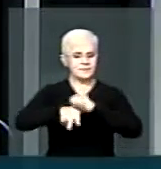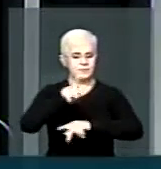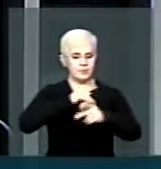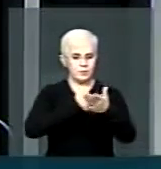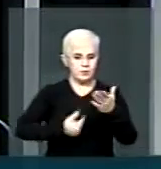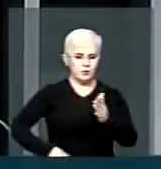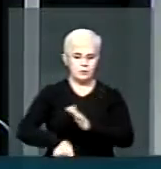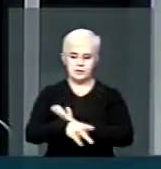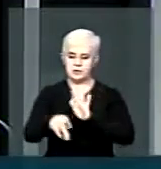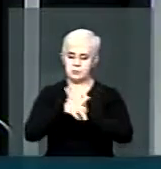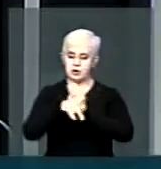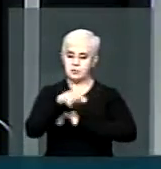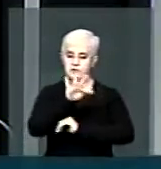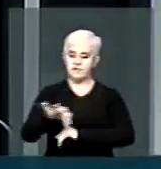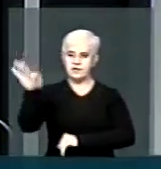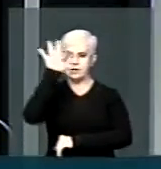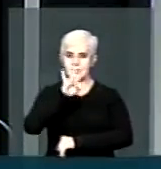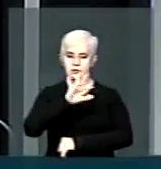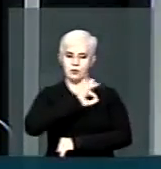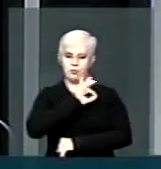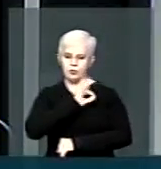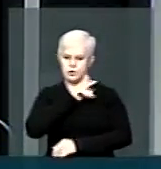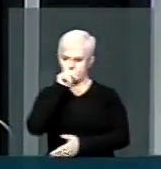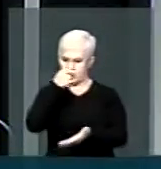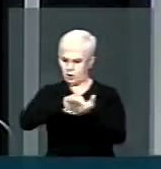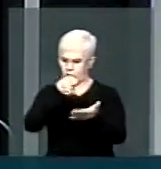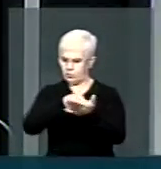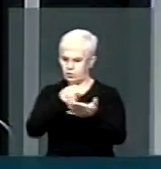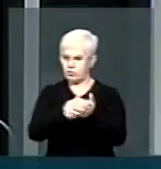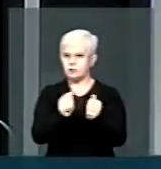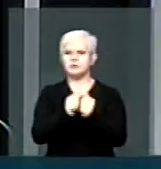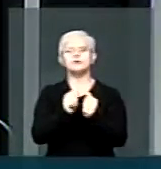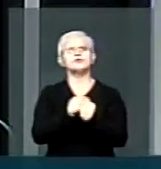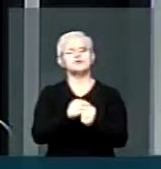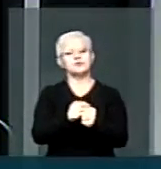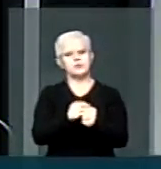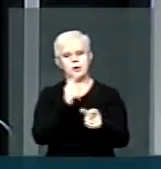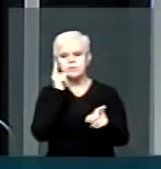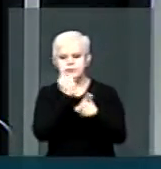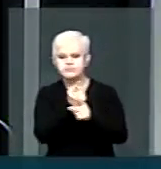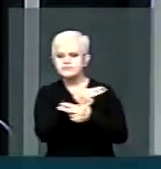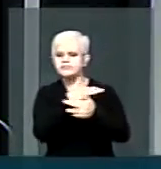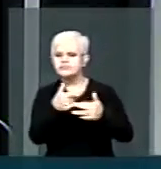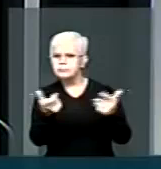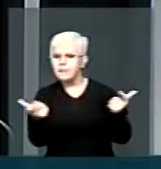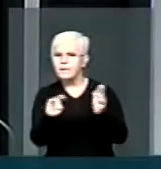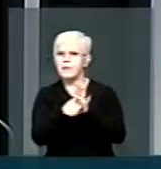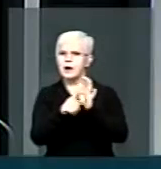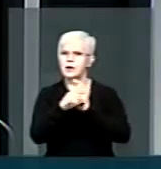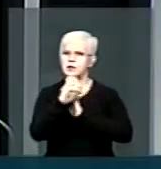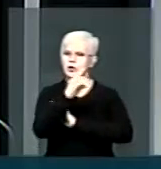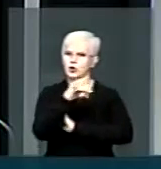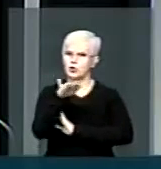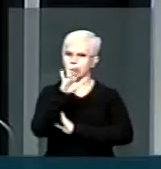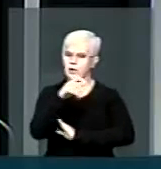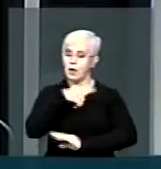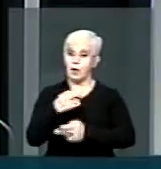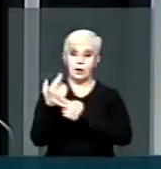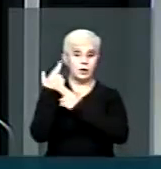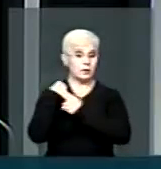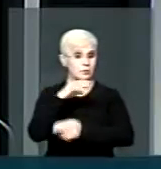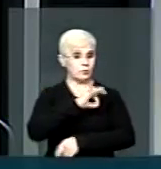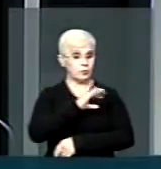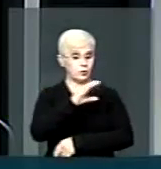federação, ou seja, o policiamento ostensivo, a apuração da maioria dos crimes ficariam a cargo das